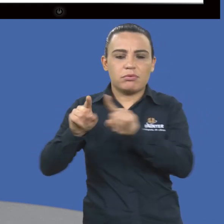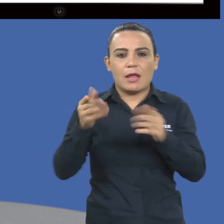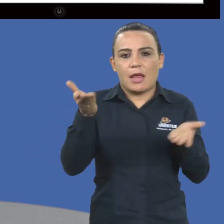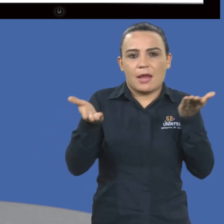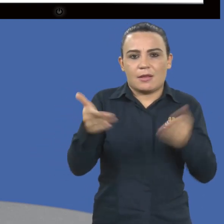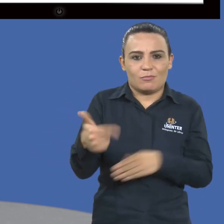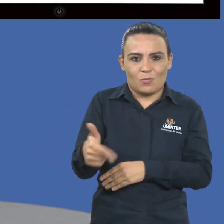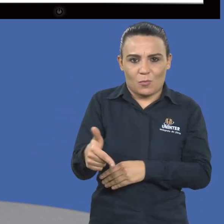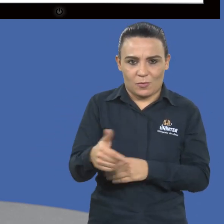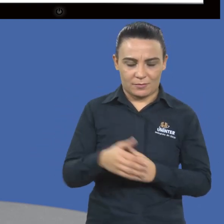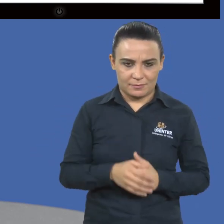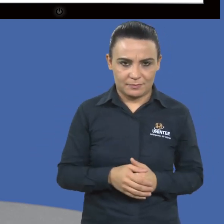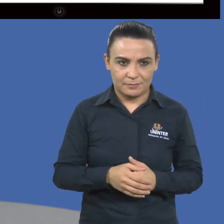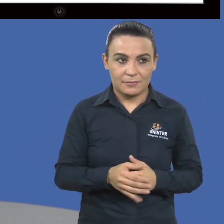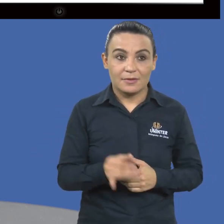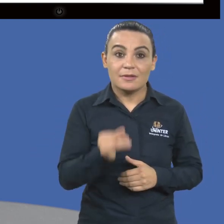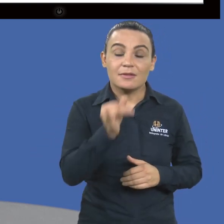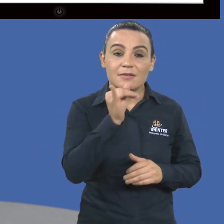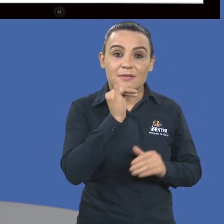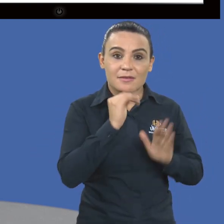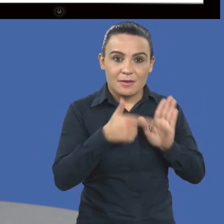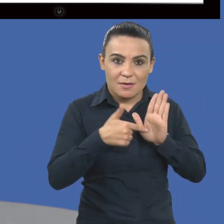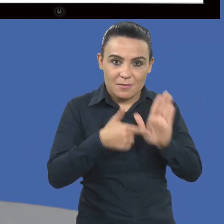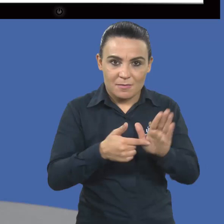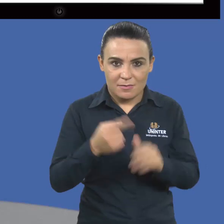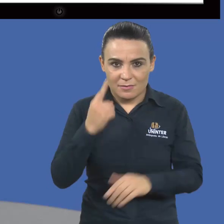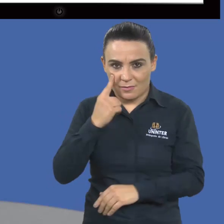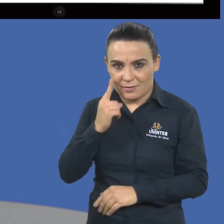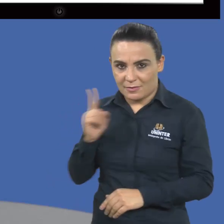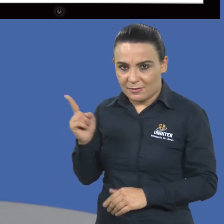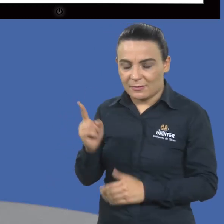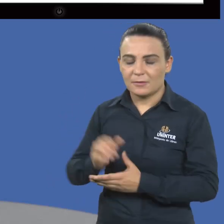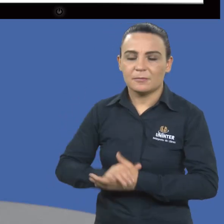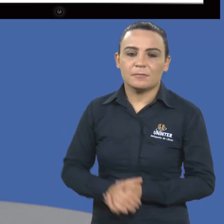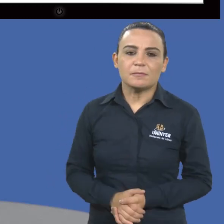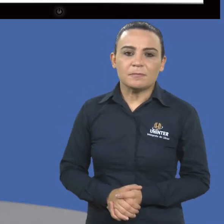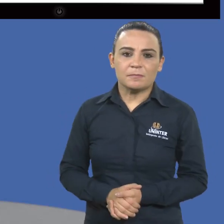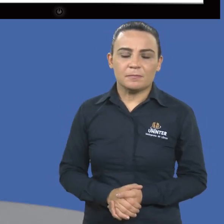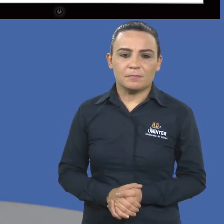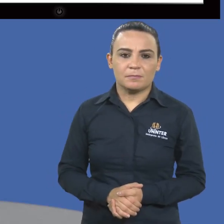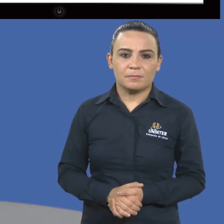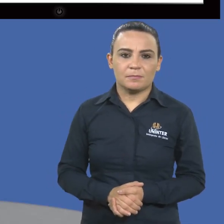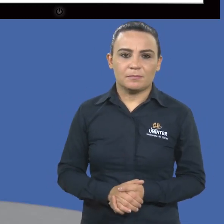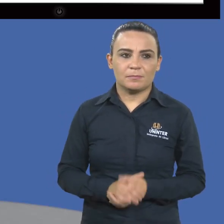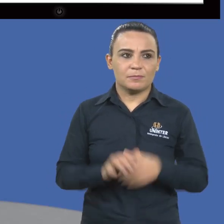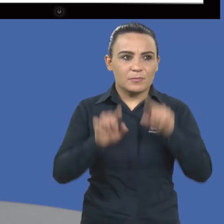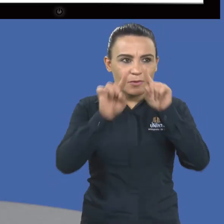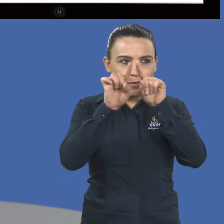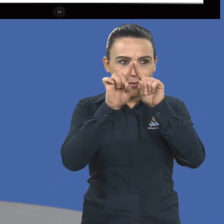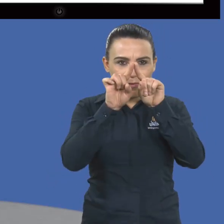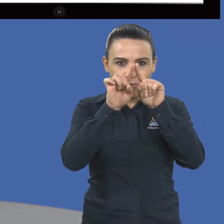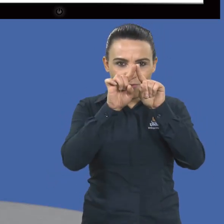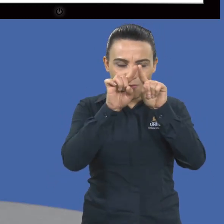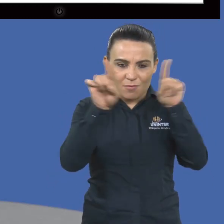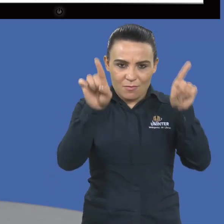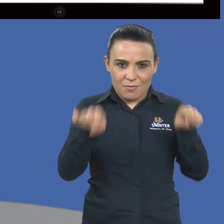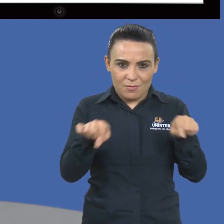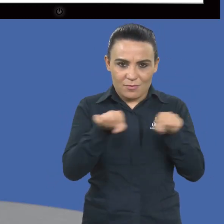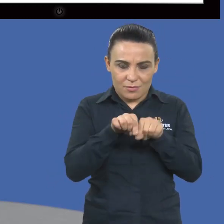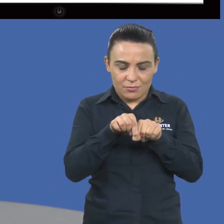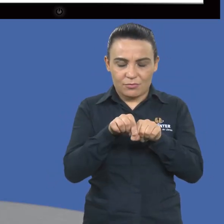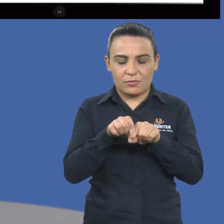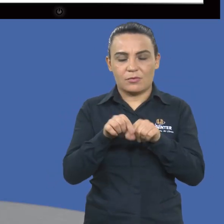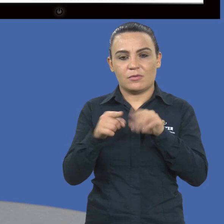Está claro? Vejam um exemplo real aqui nesse heredograma. No quadradinho